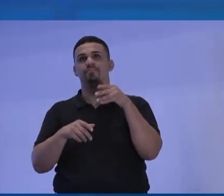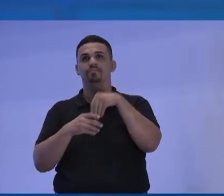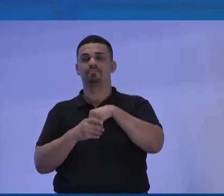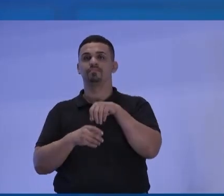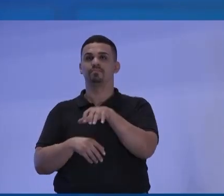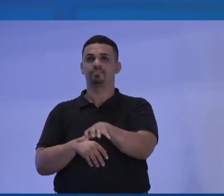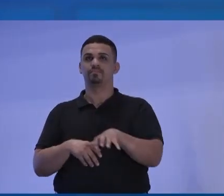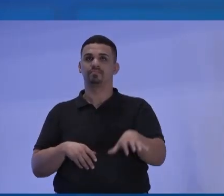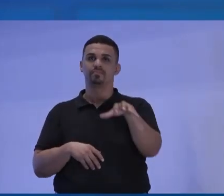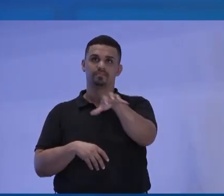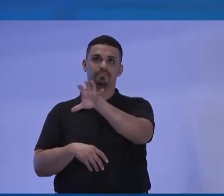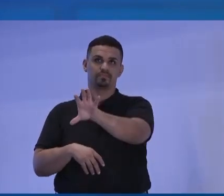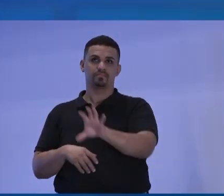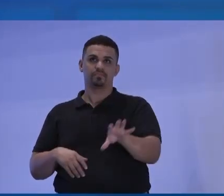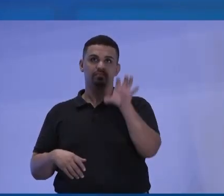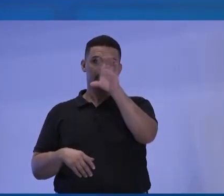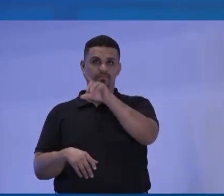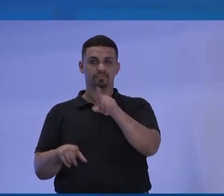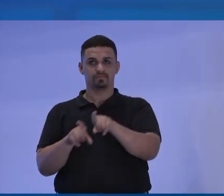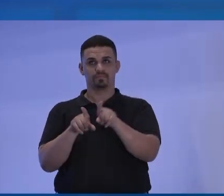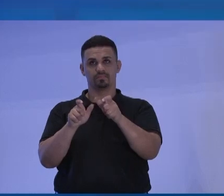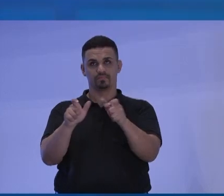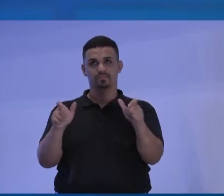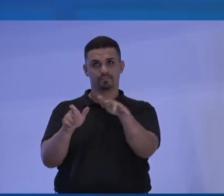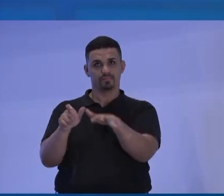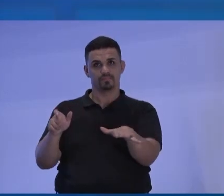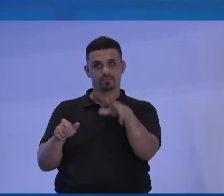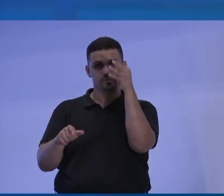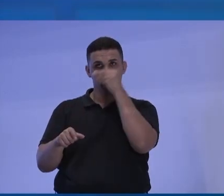território, assim como áreas de maior vulnerabilidade.